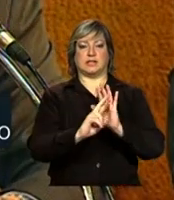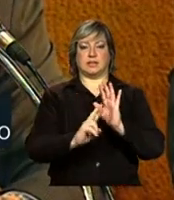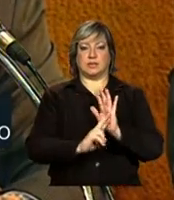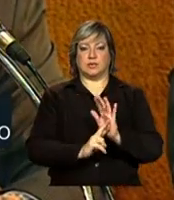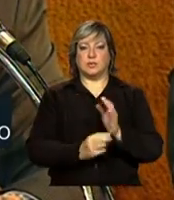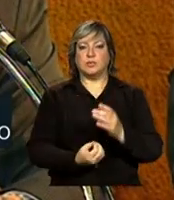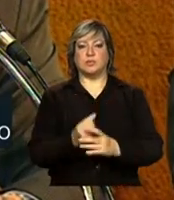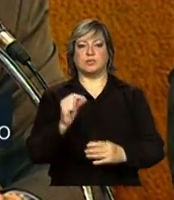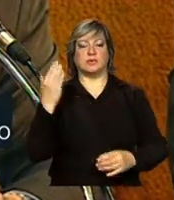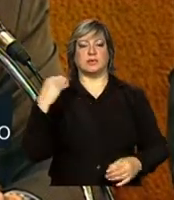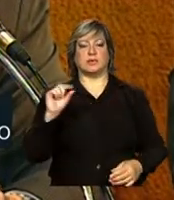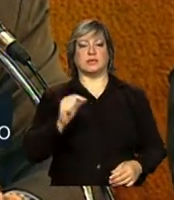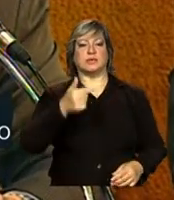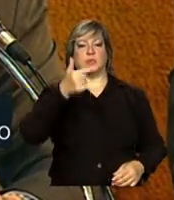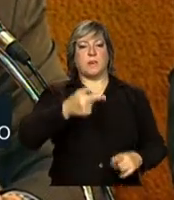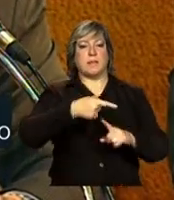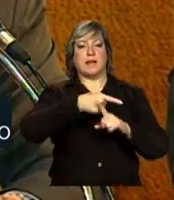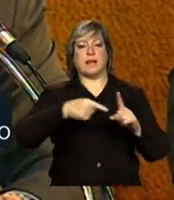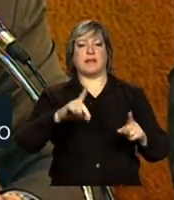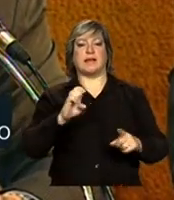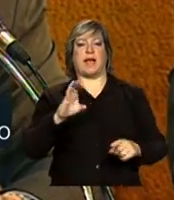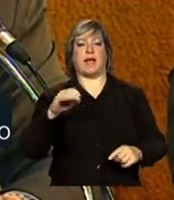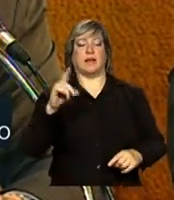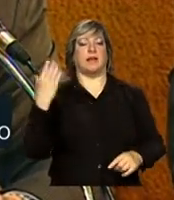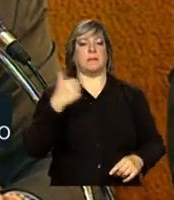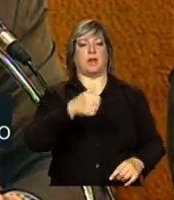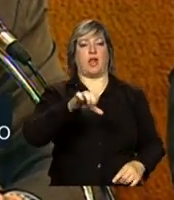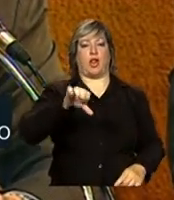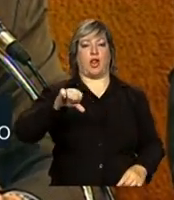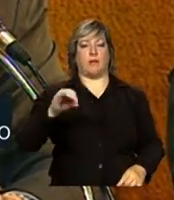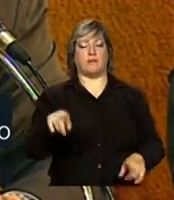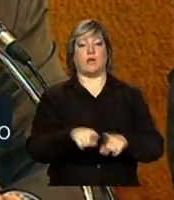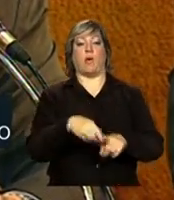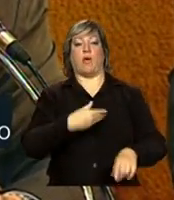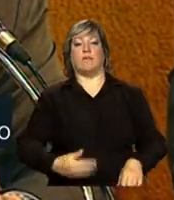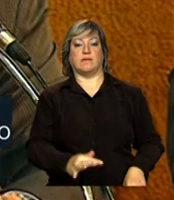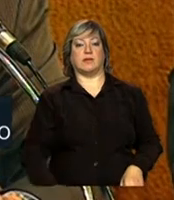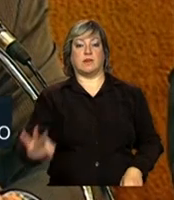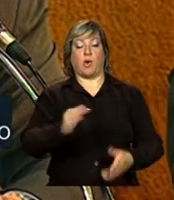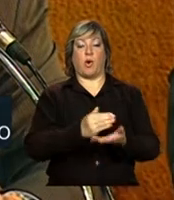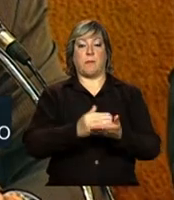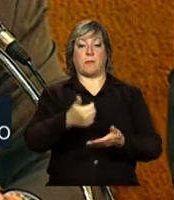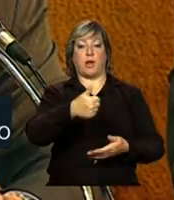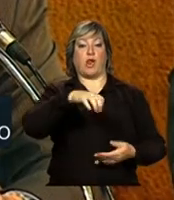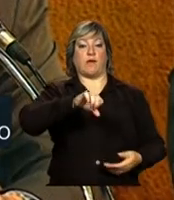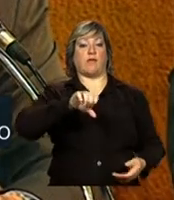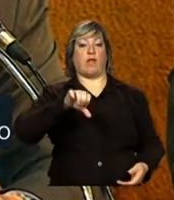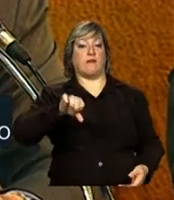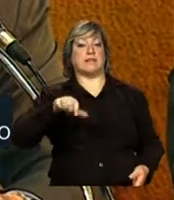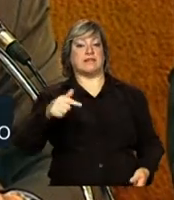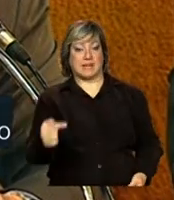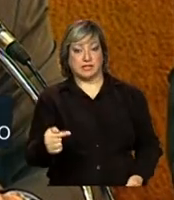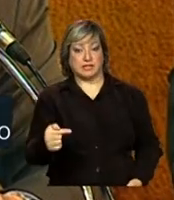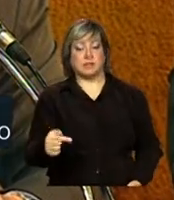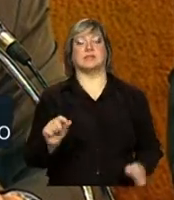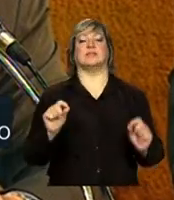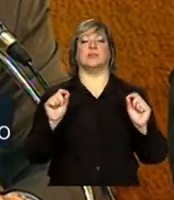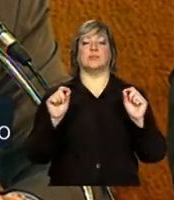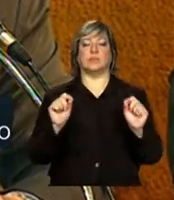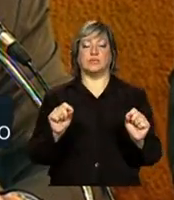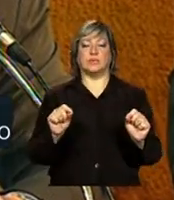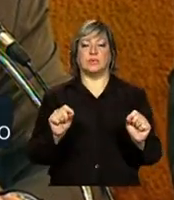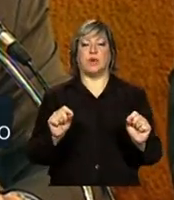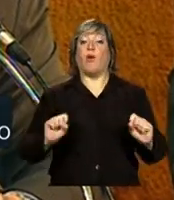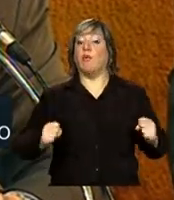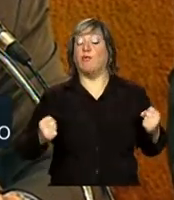segunda metade da década de 90 e no âmbito do governo federal especificamente a partir de 1997 né que é o